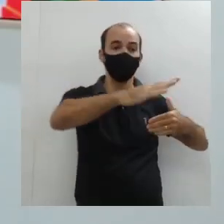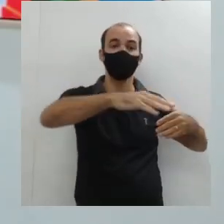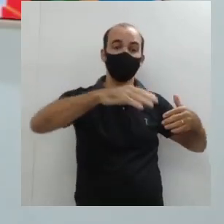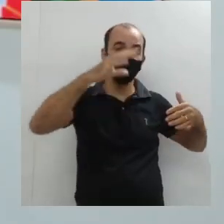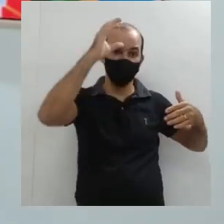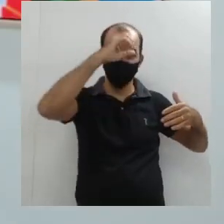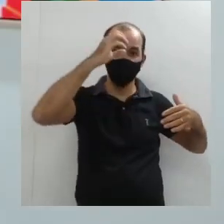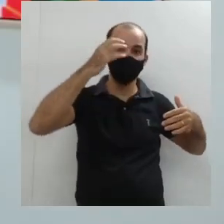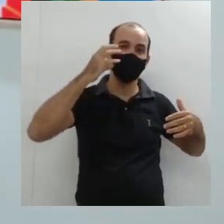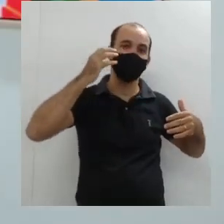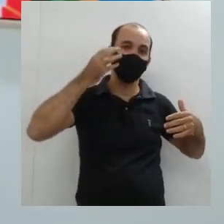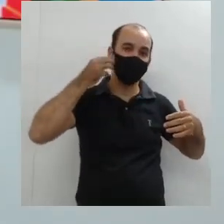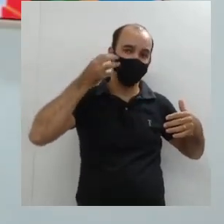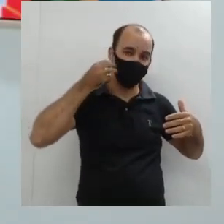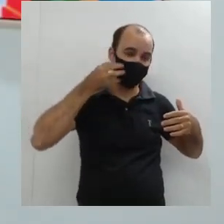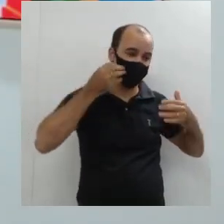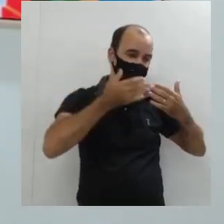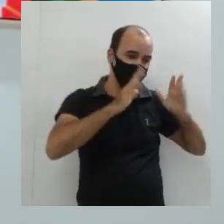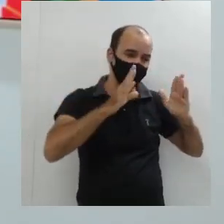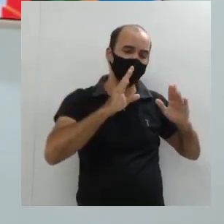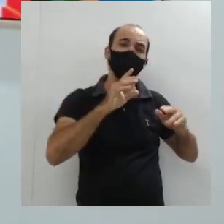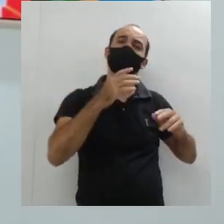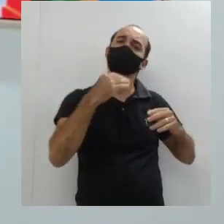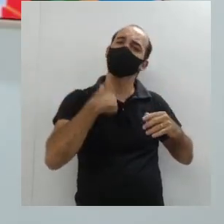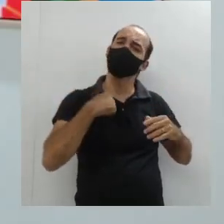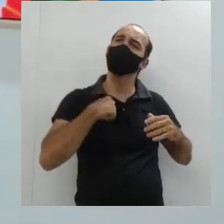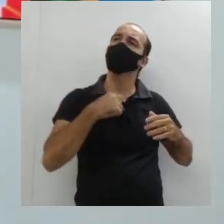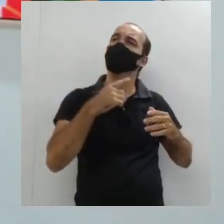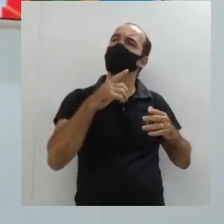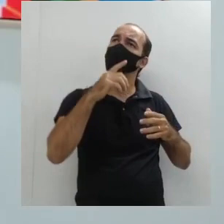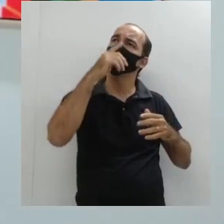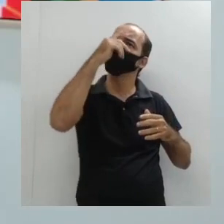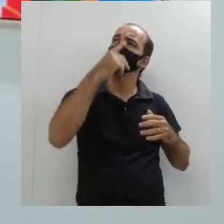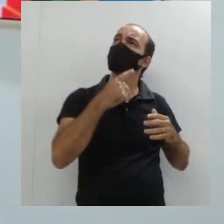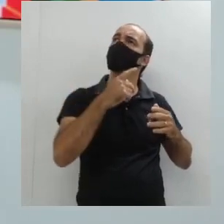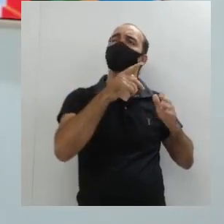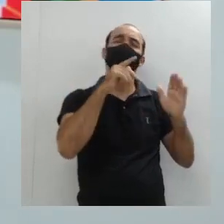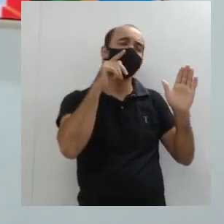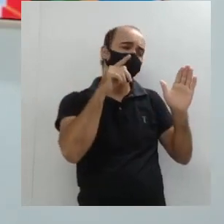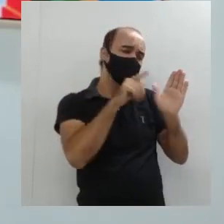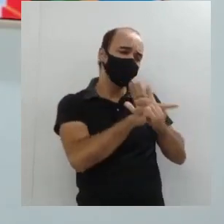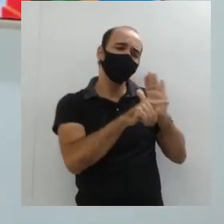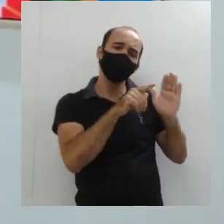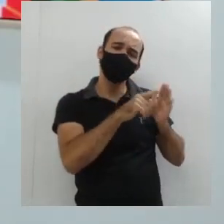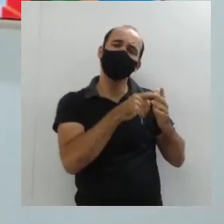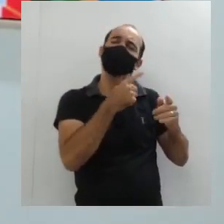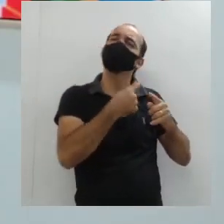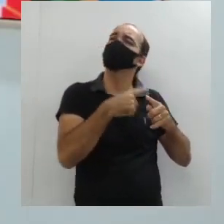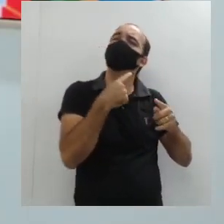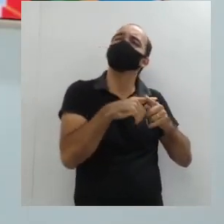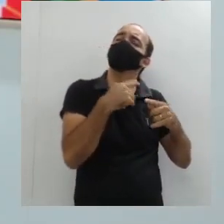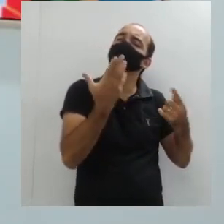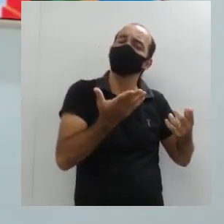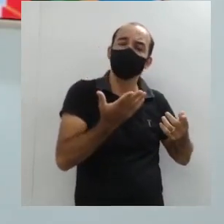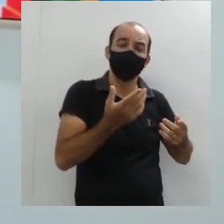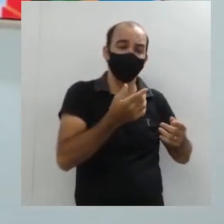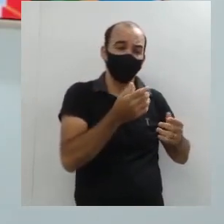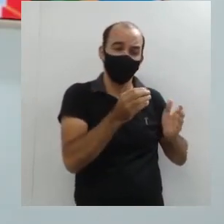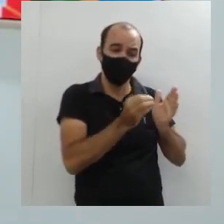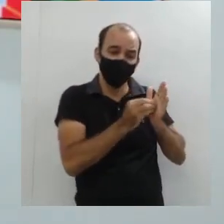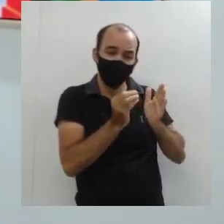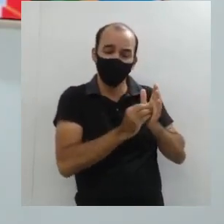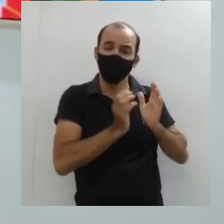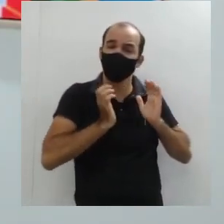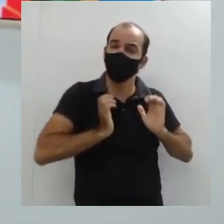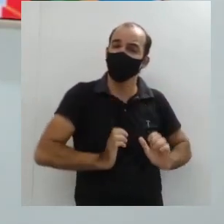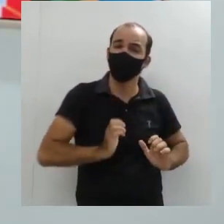vivem com ela, a perguntar por que eles não buscam essa ética filosófica ou essa